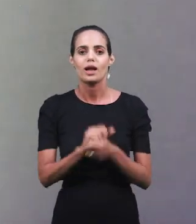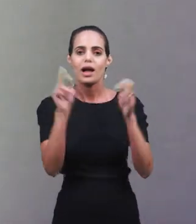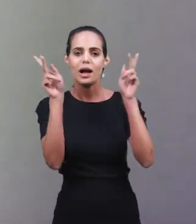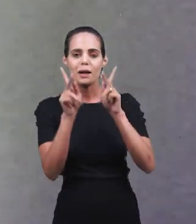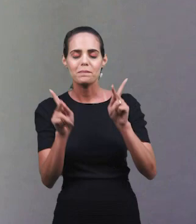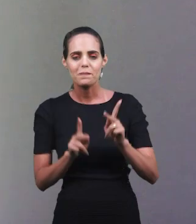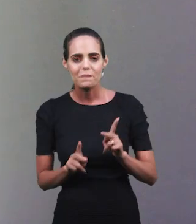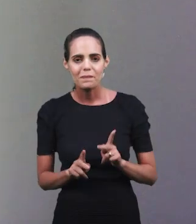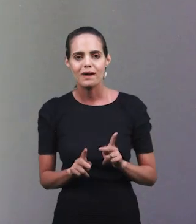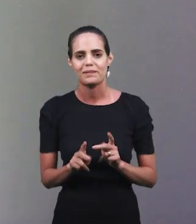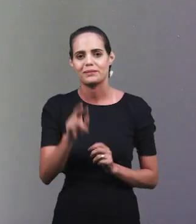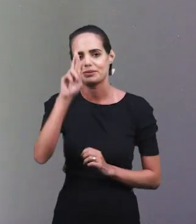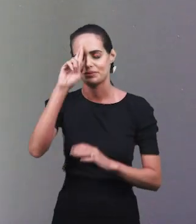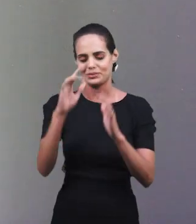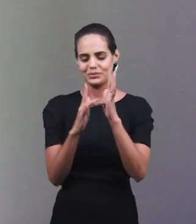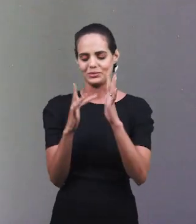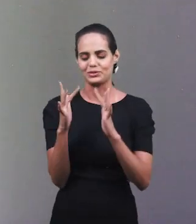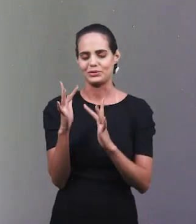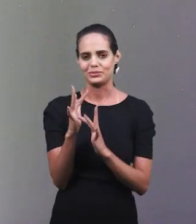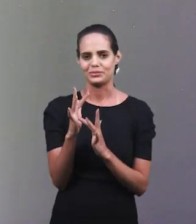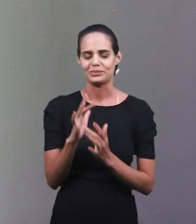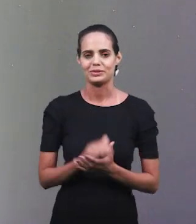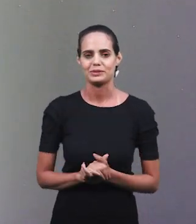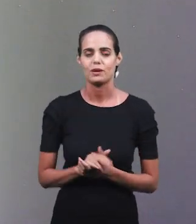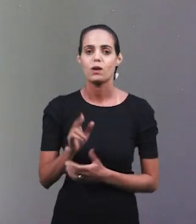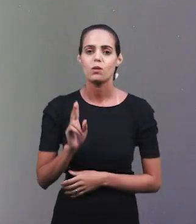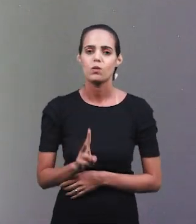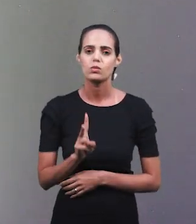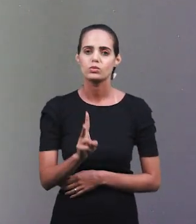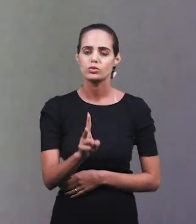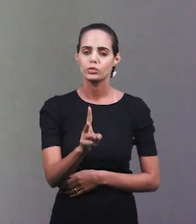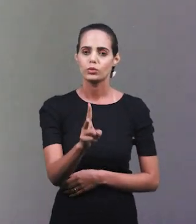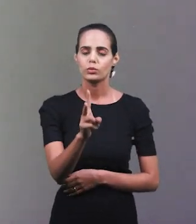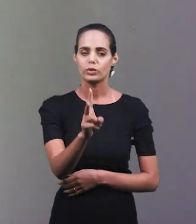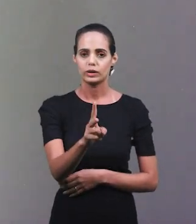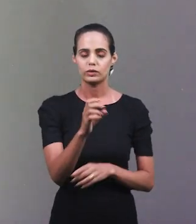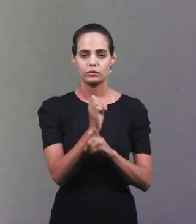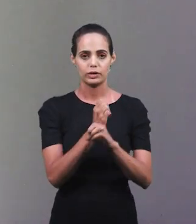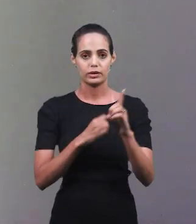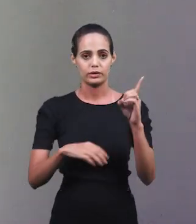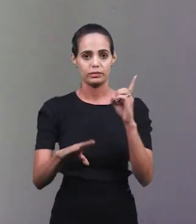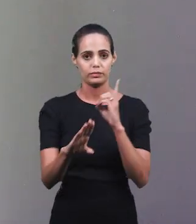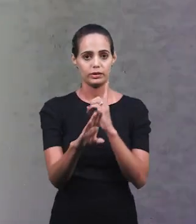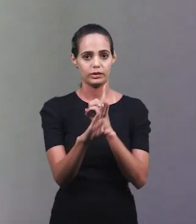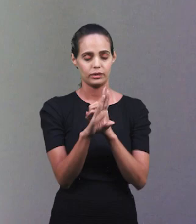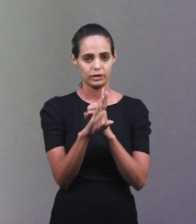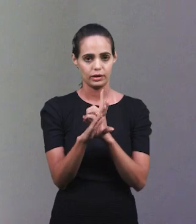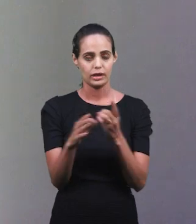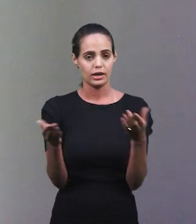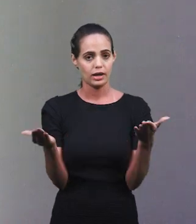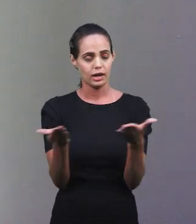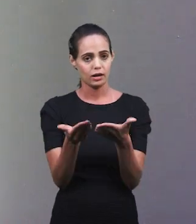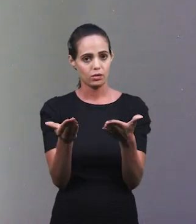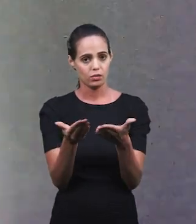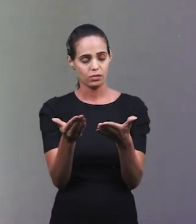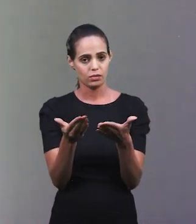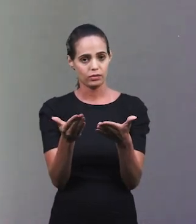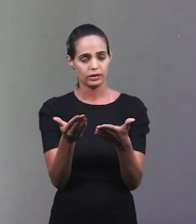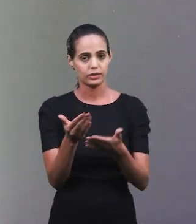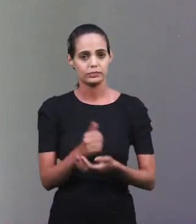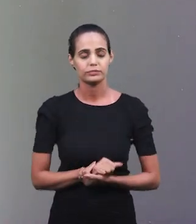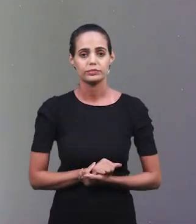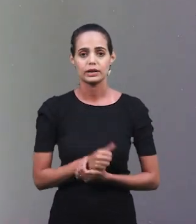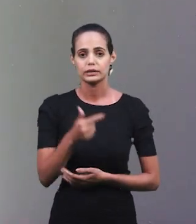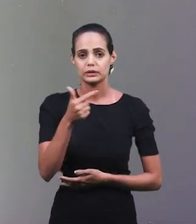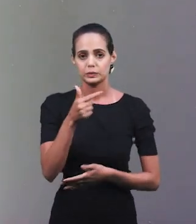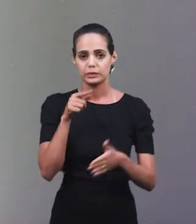pastor Josias. Dando continuidade às questões da Escola Bíblica Dominical, vamos responder agora o item 2, que diz o